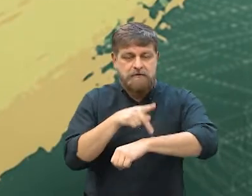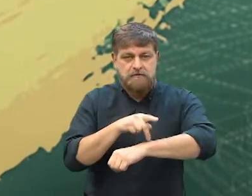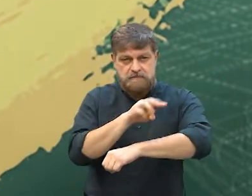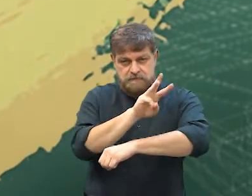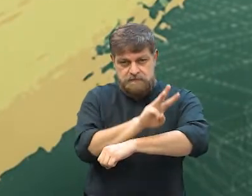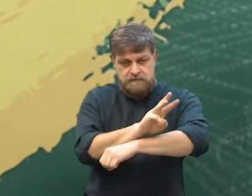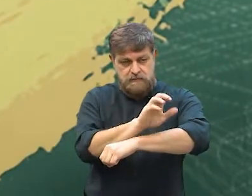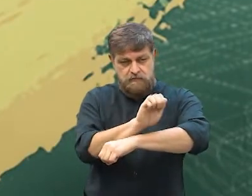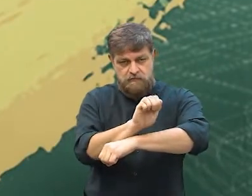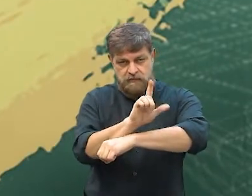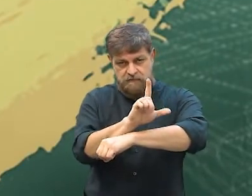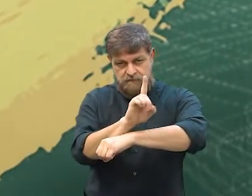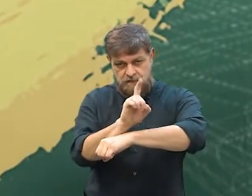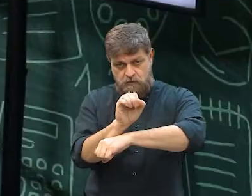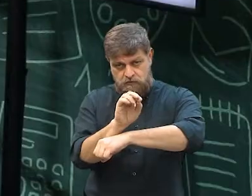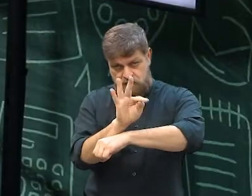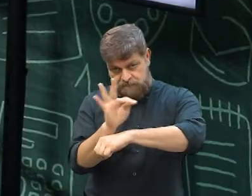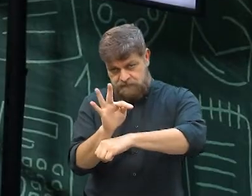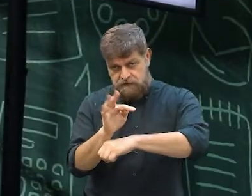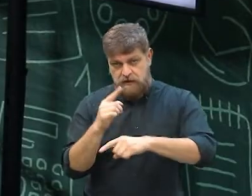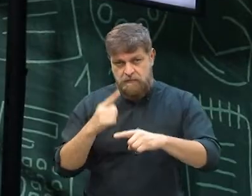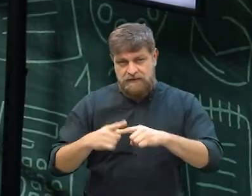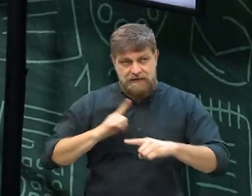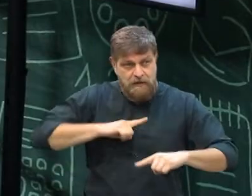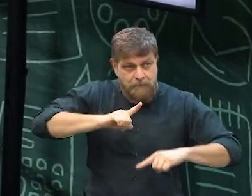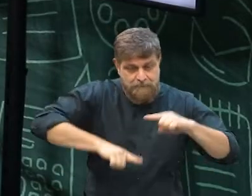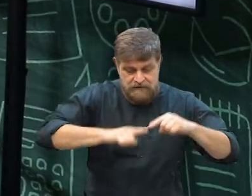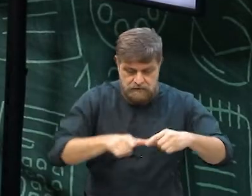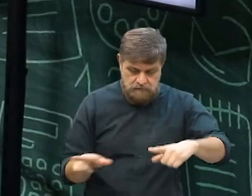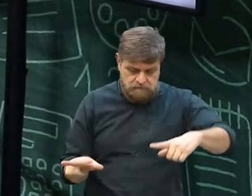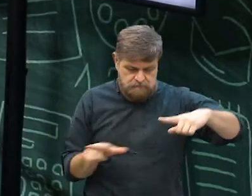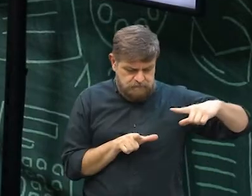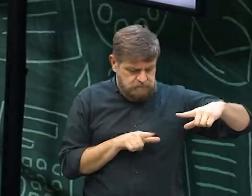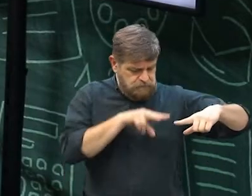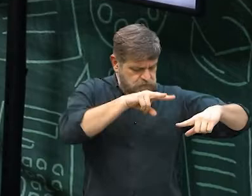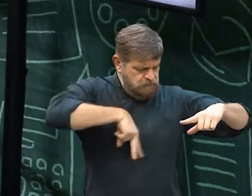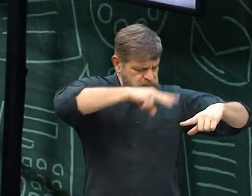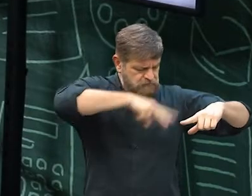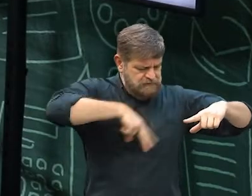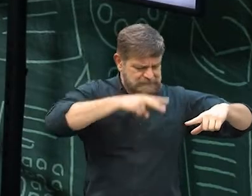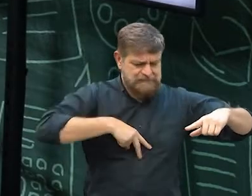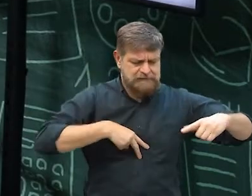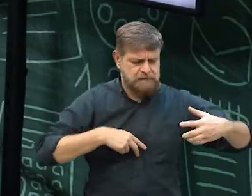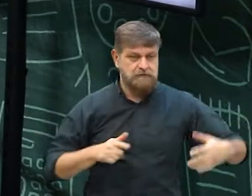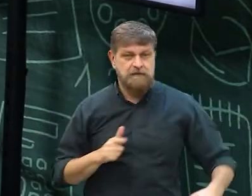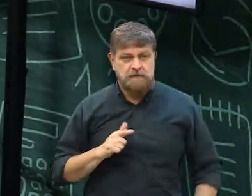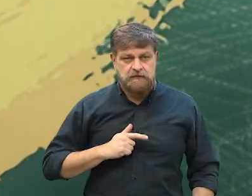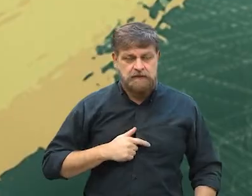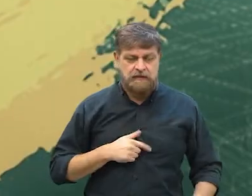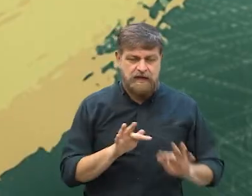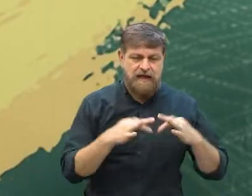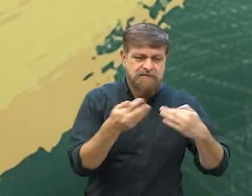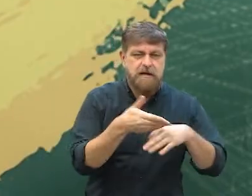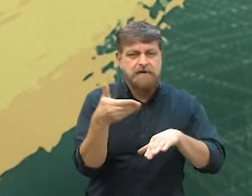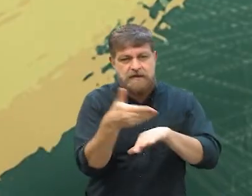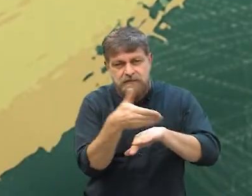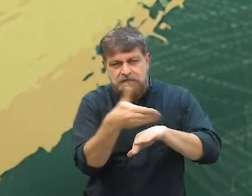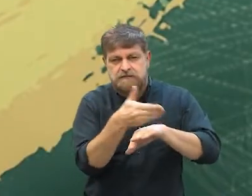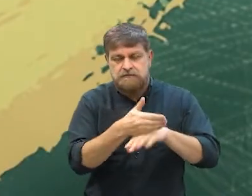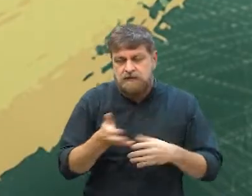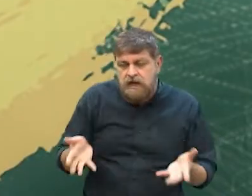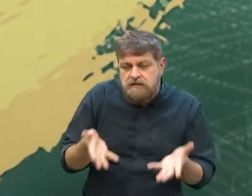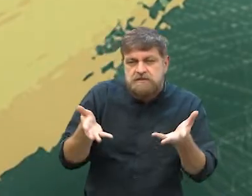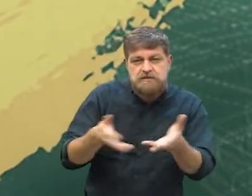Waldorf, porque eu estou com um material aqui que são inúmeros, não é? Participação da família, estímulo